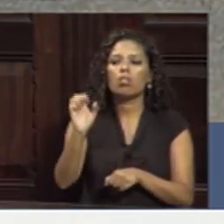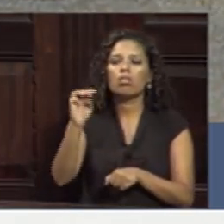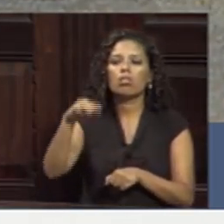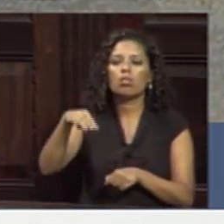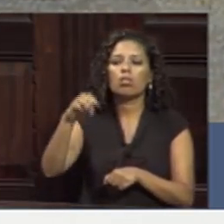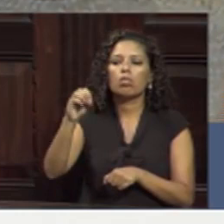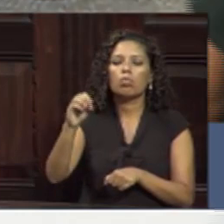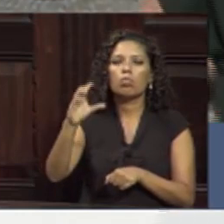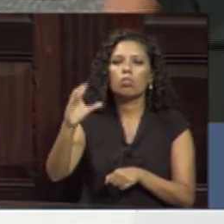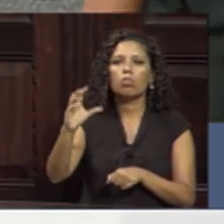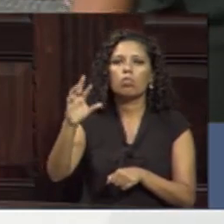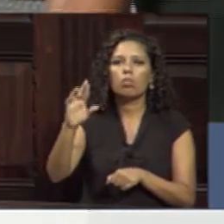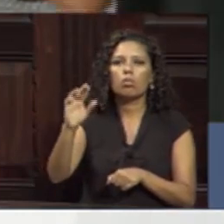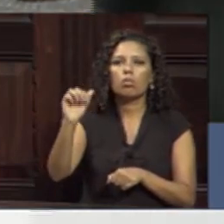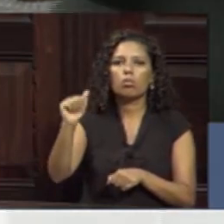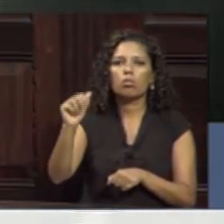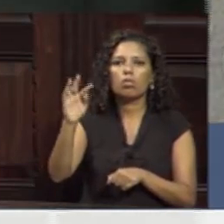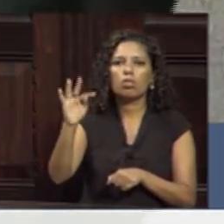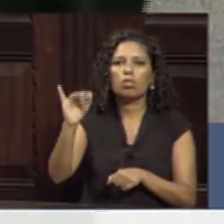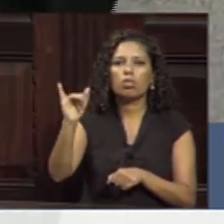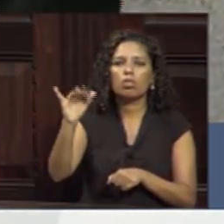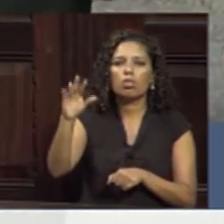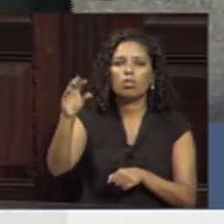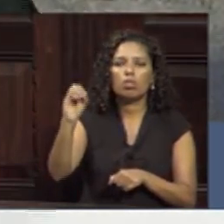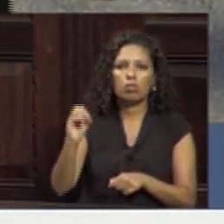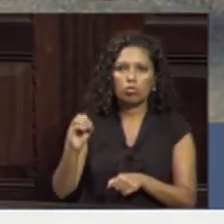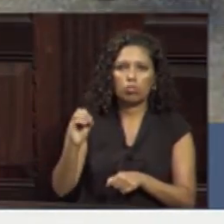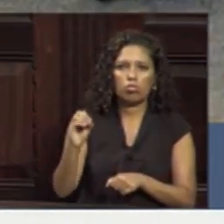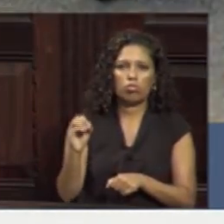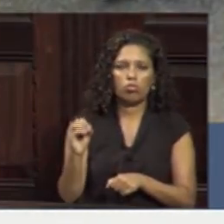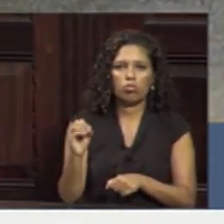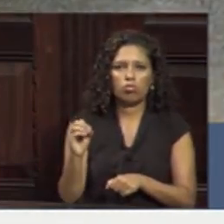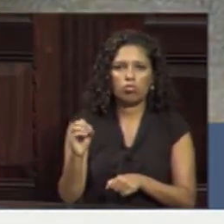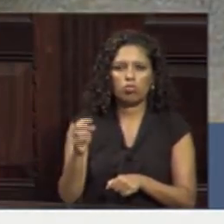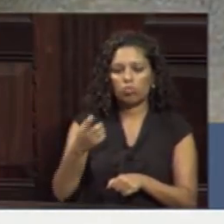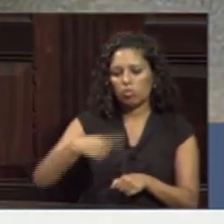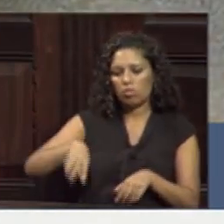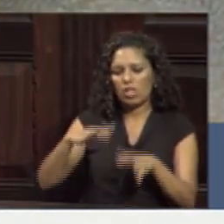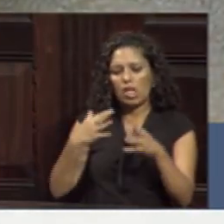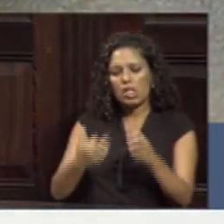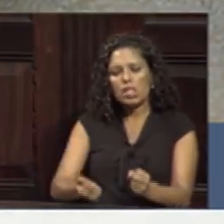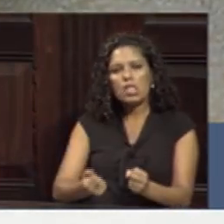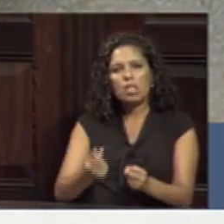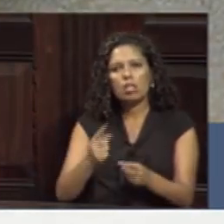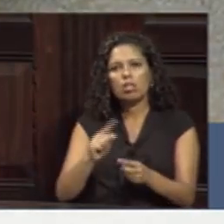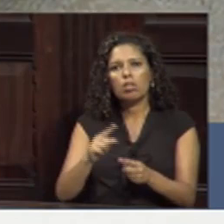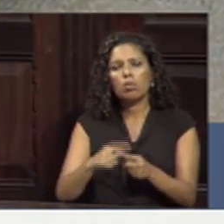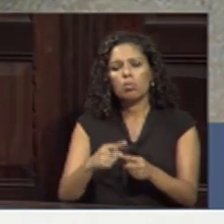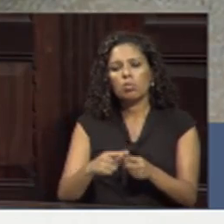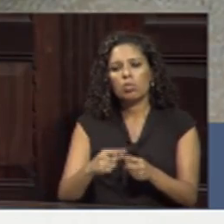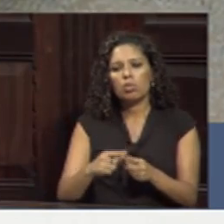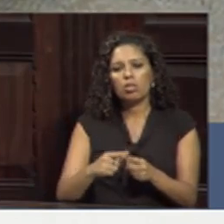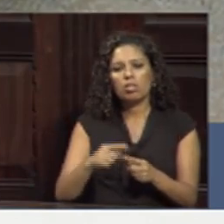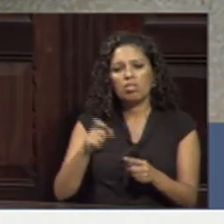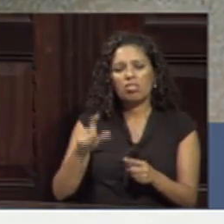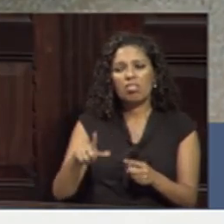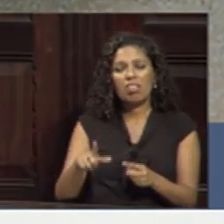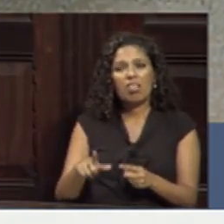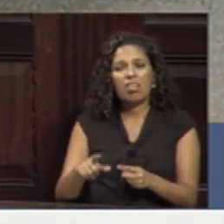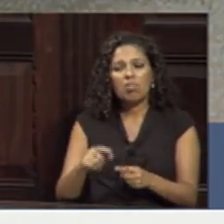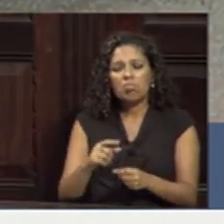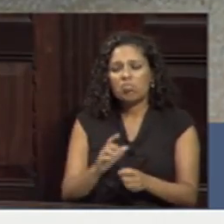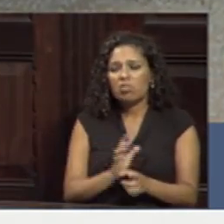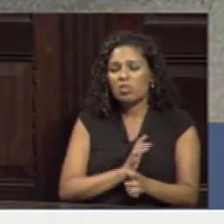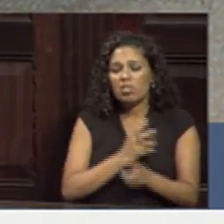crime tão brutal, tão violento, no centro da cidade.